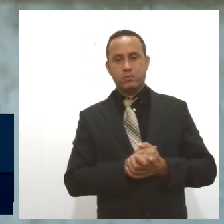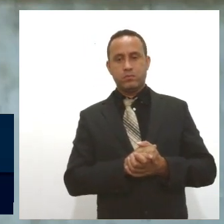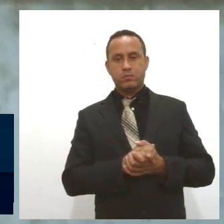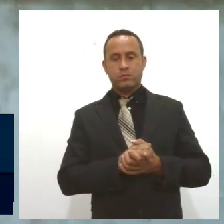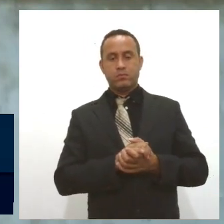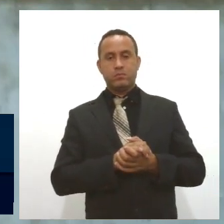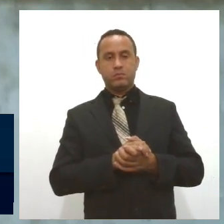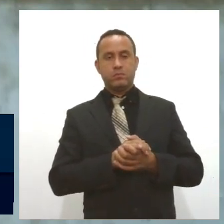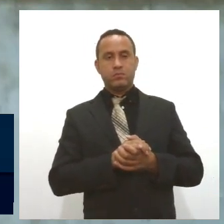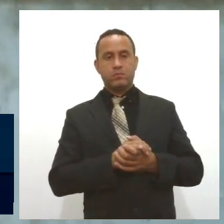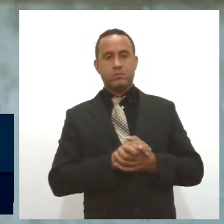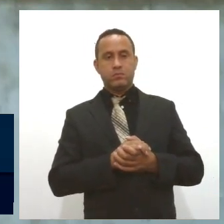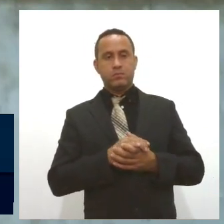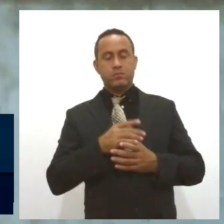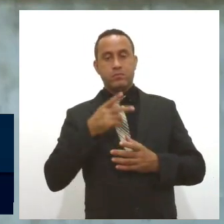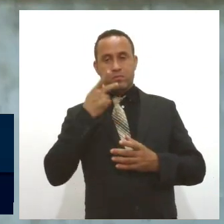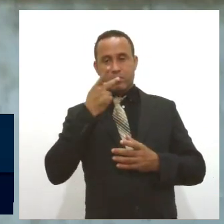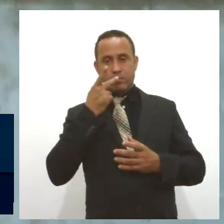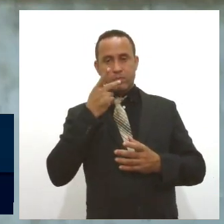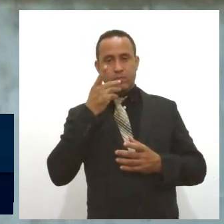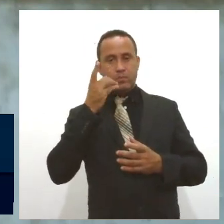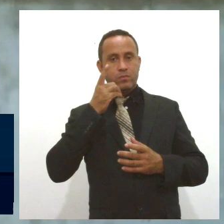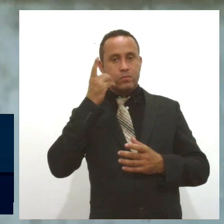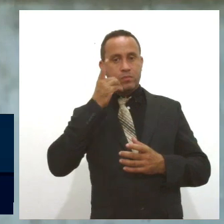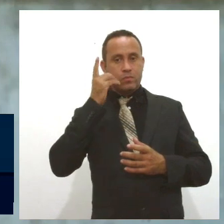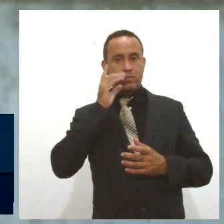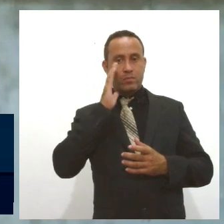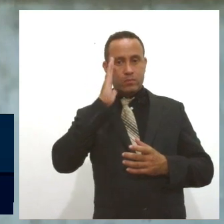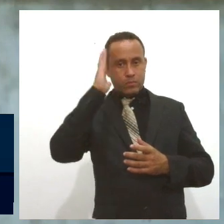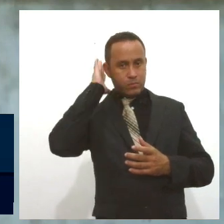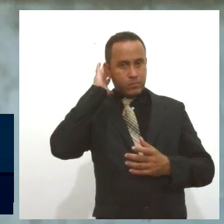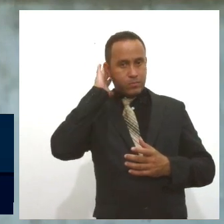Passo a palavra ao querido deputado Irã Barbosa.